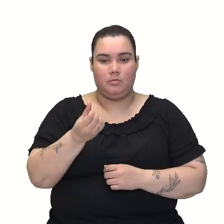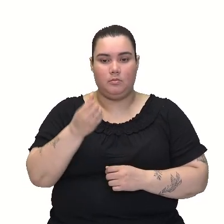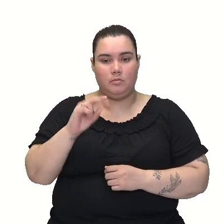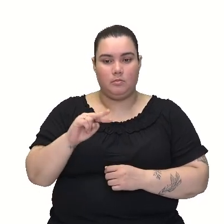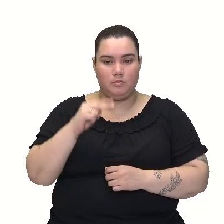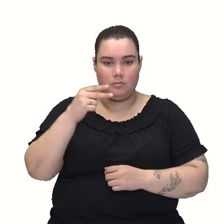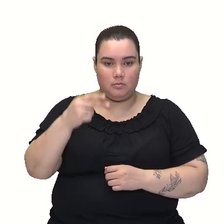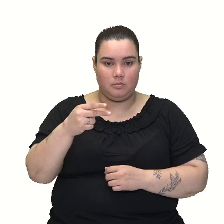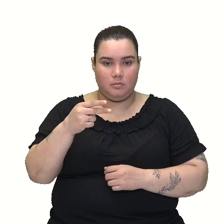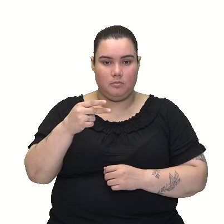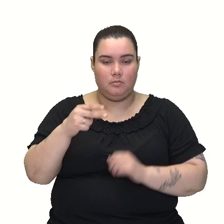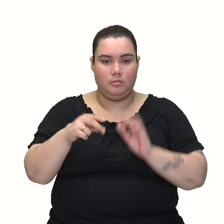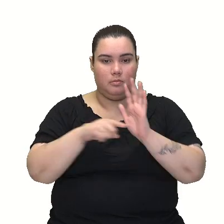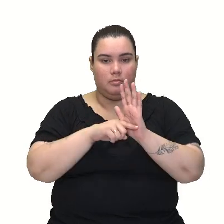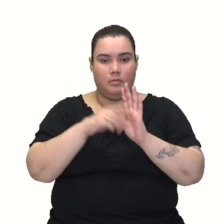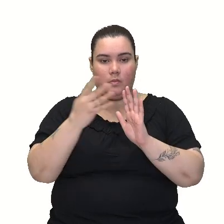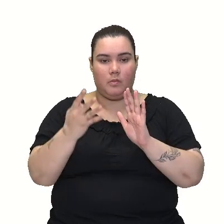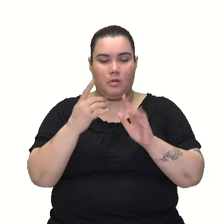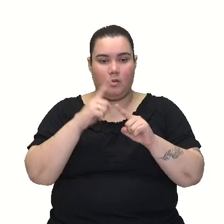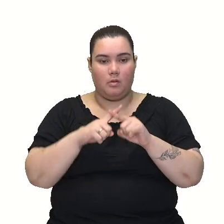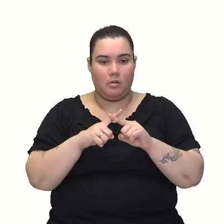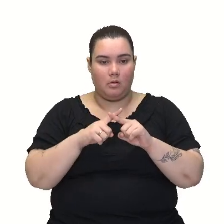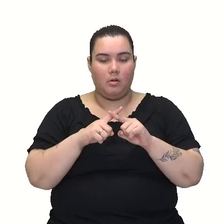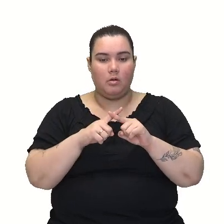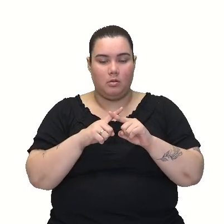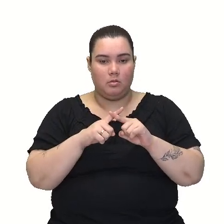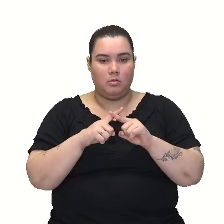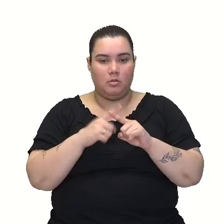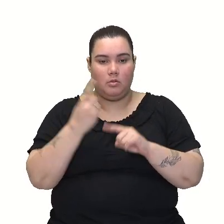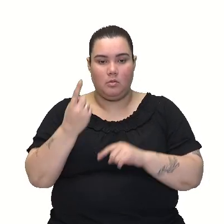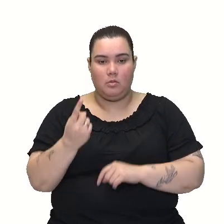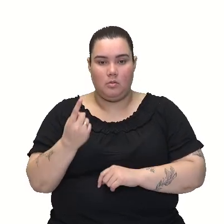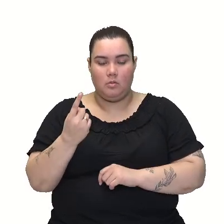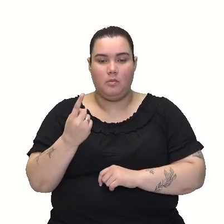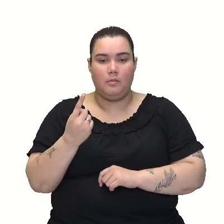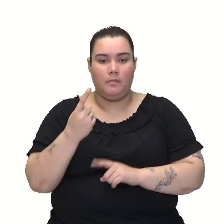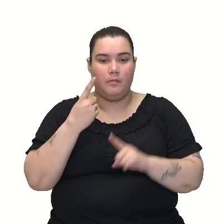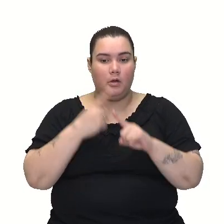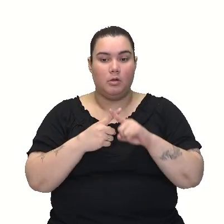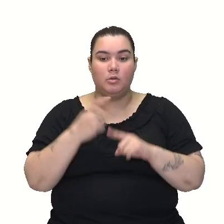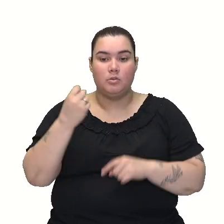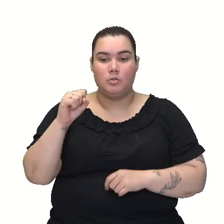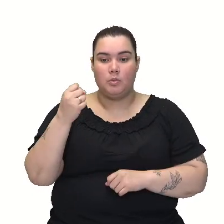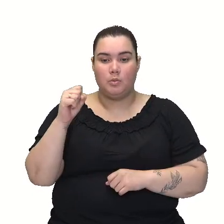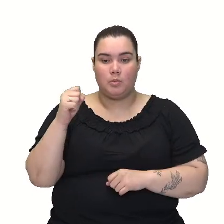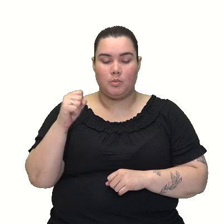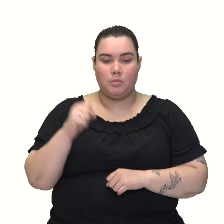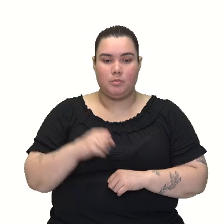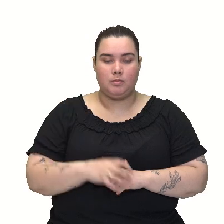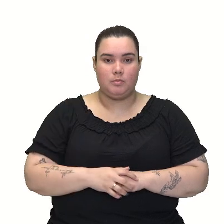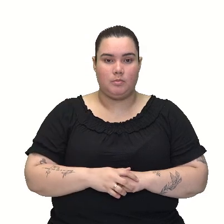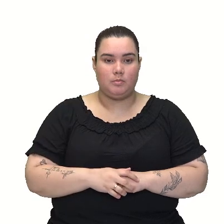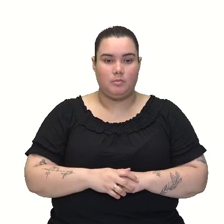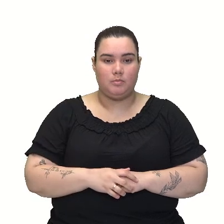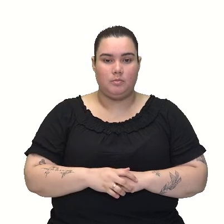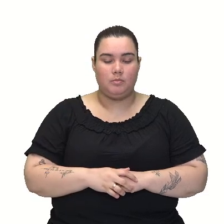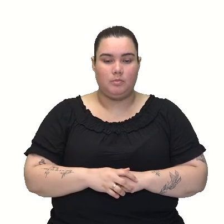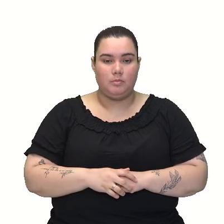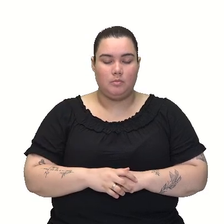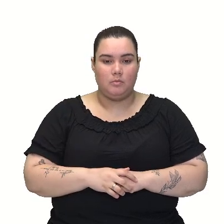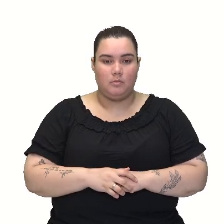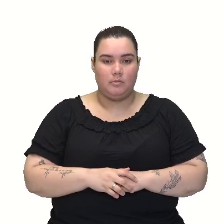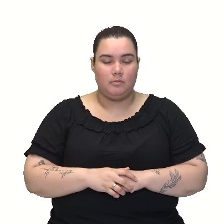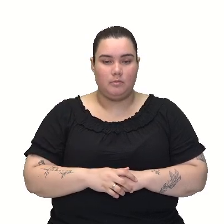quadrado menos 4 vezes o valor de A, que é 1, vezes o valor de C, que é 8.